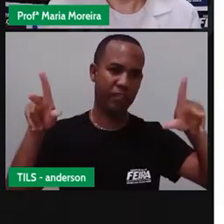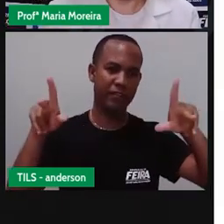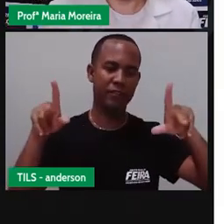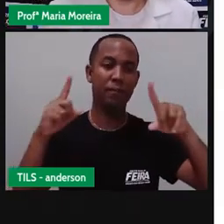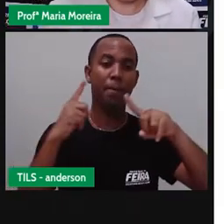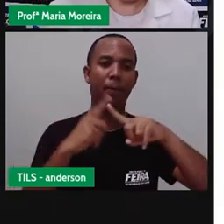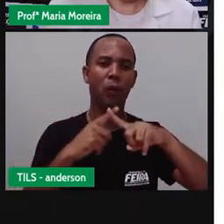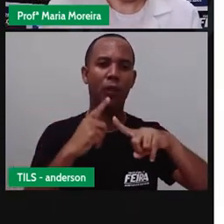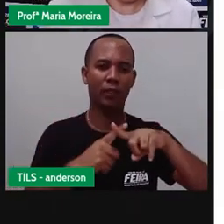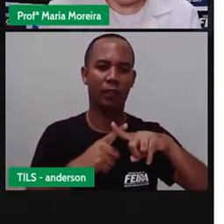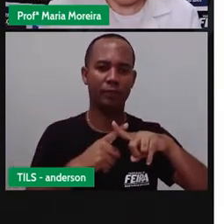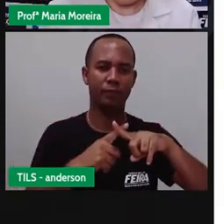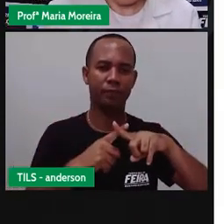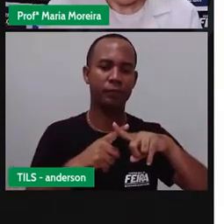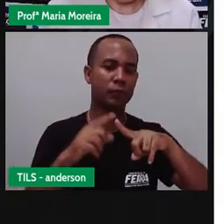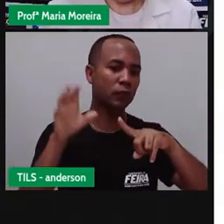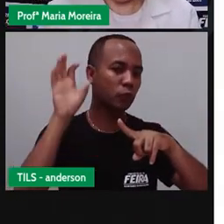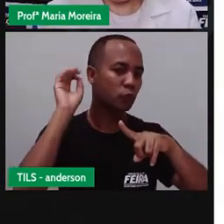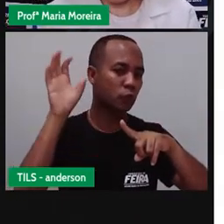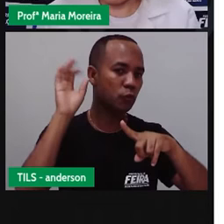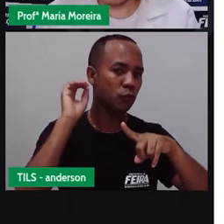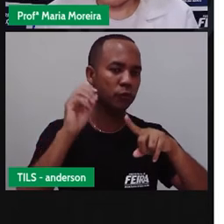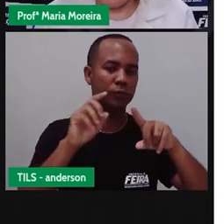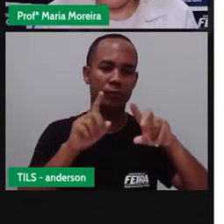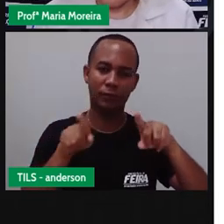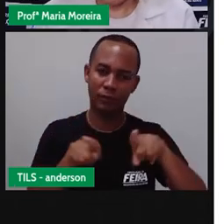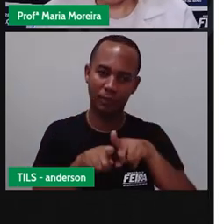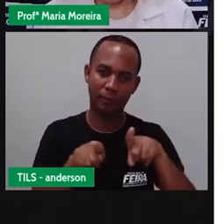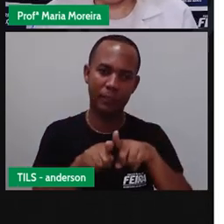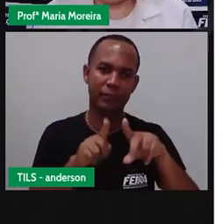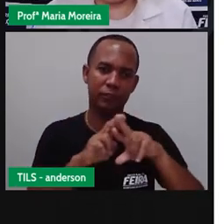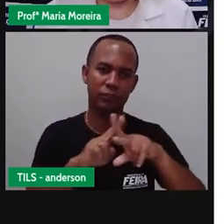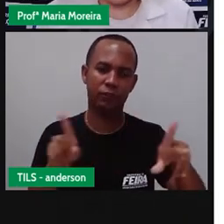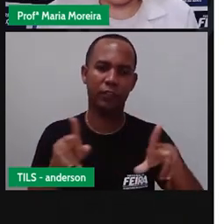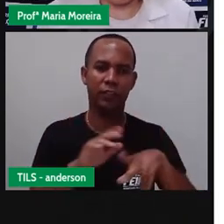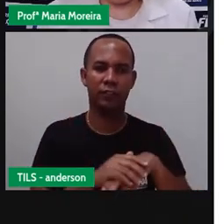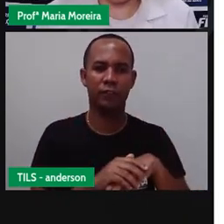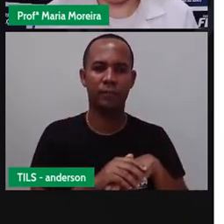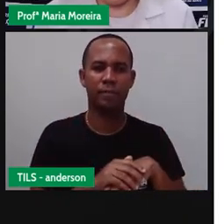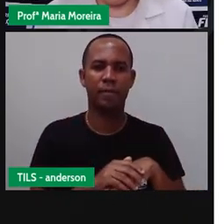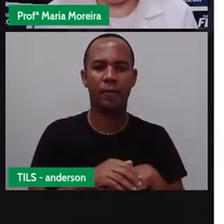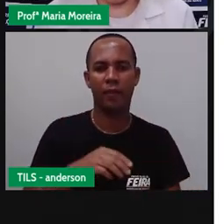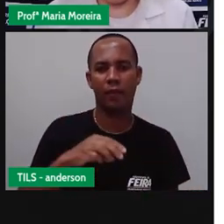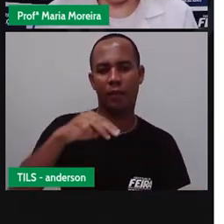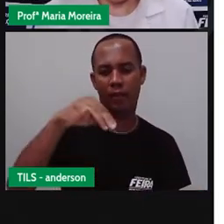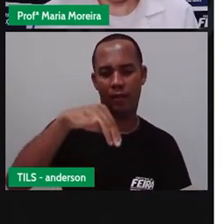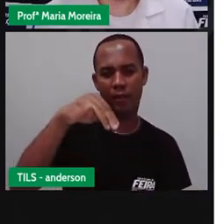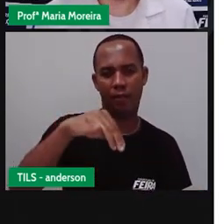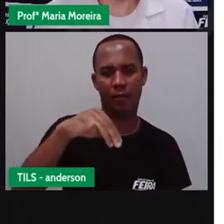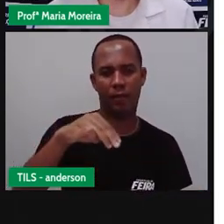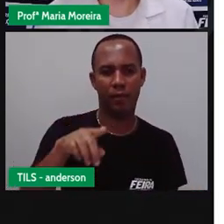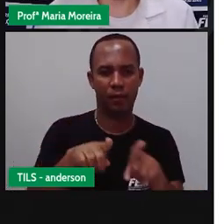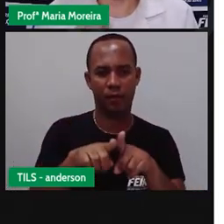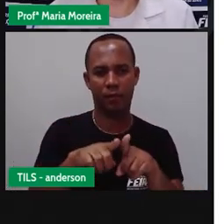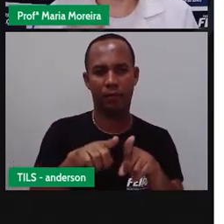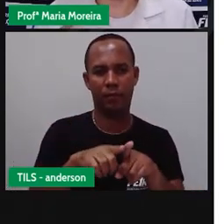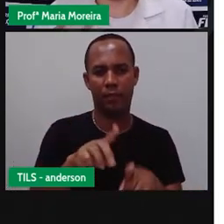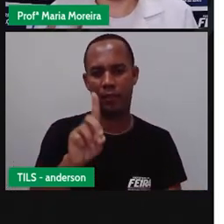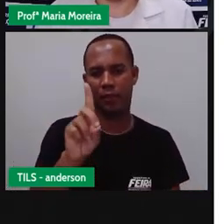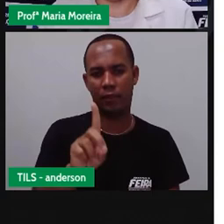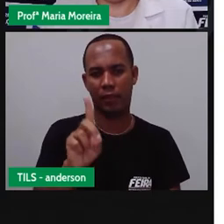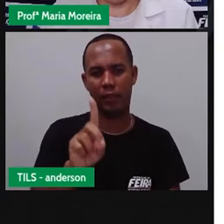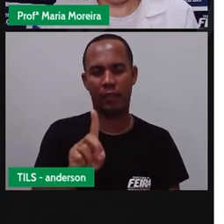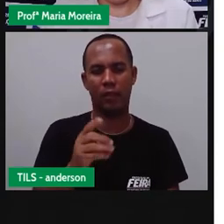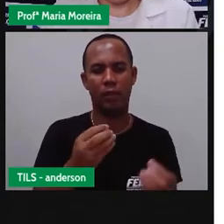também é o que de fé presente então embaixo ele diz olha os fonemas n&d né atribuíram os